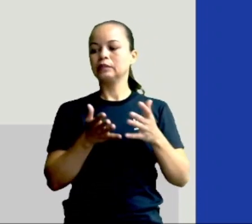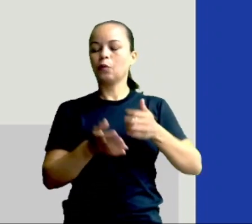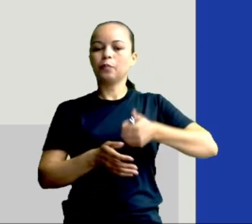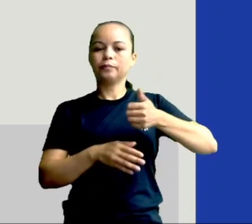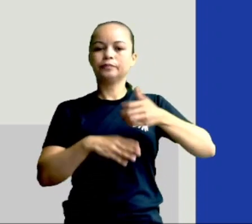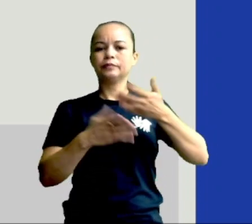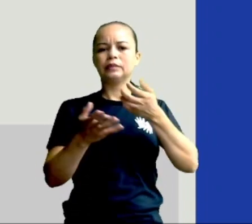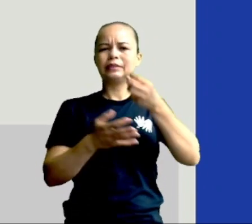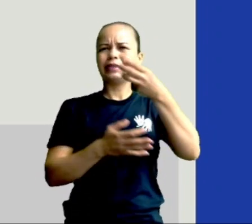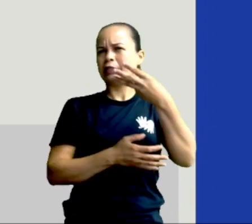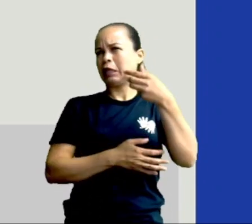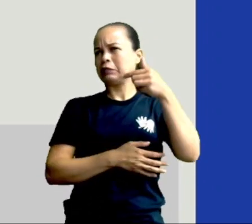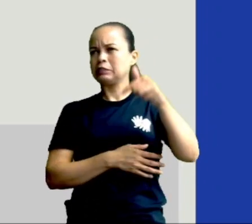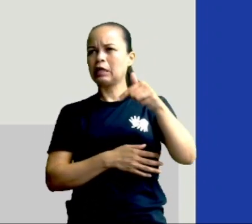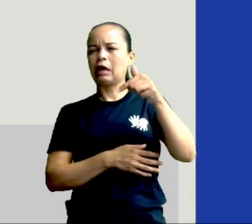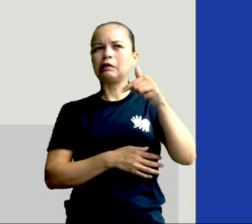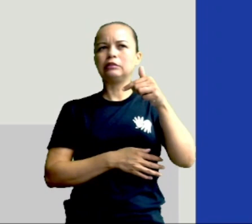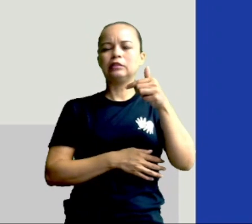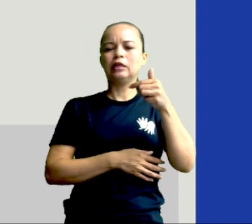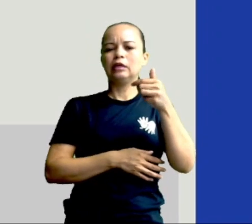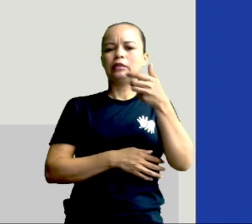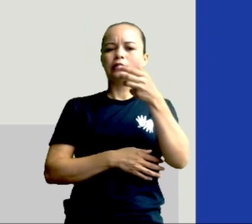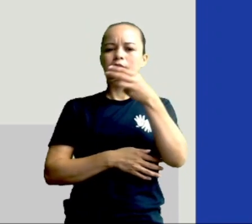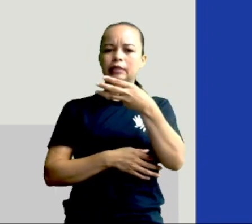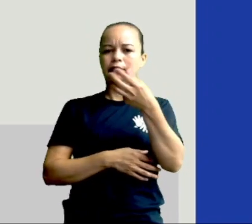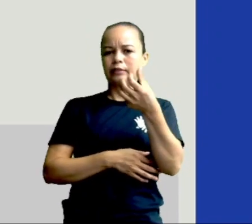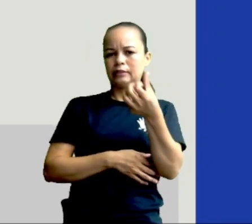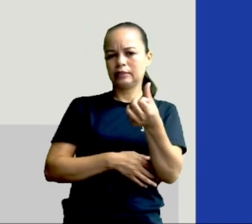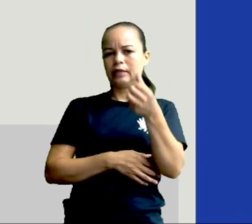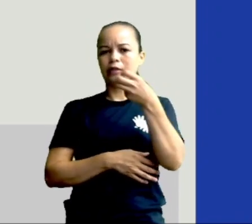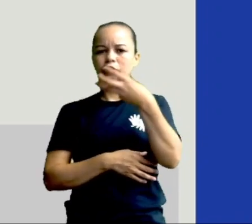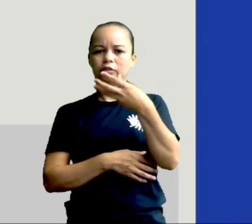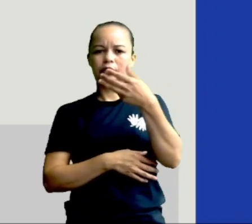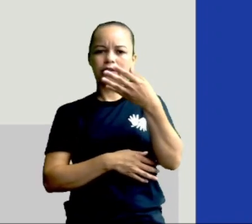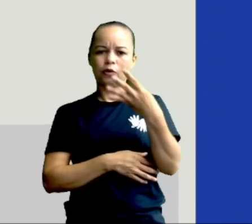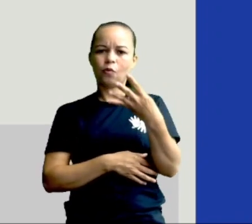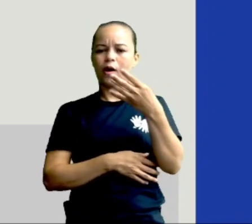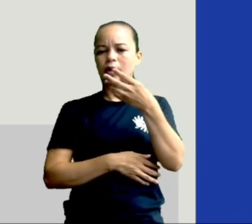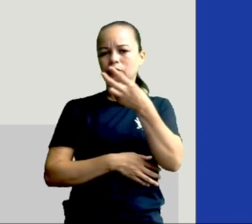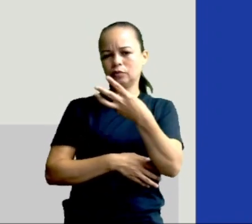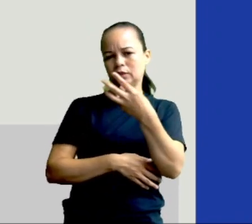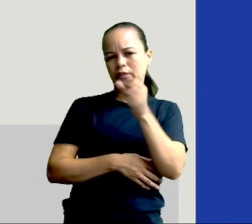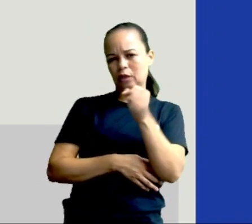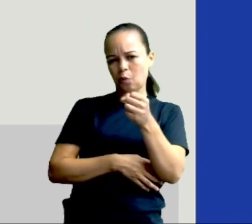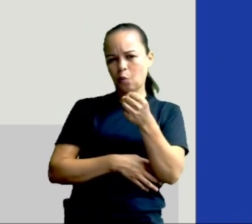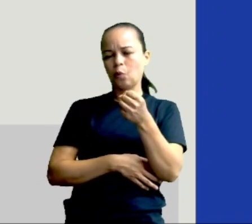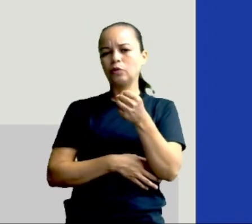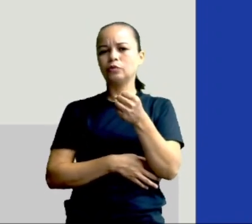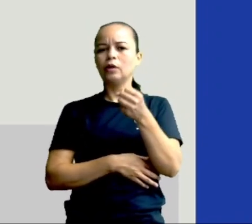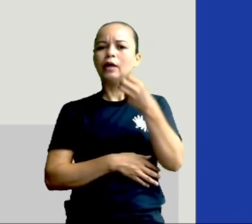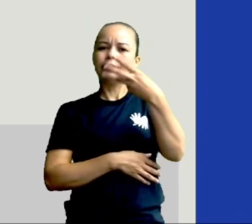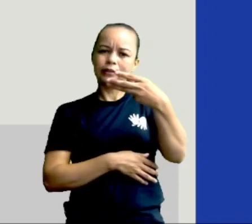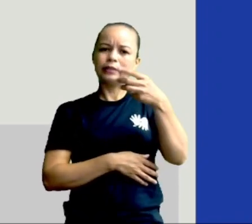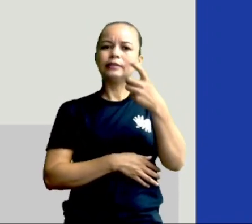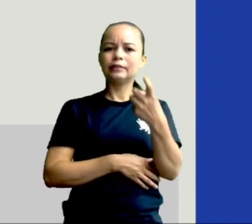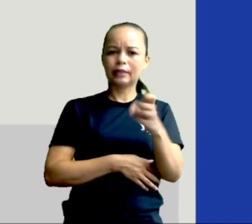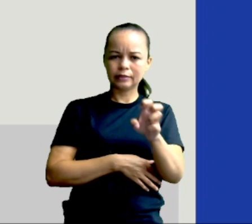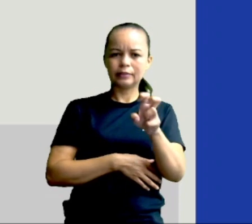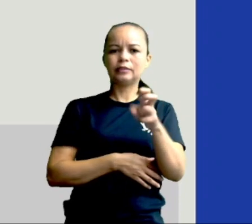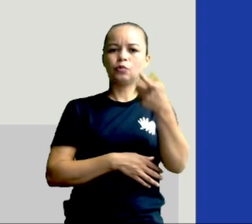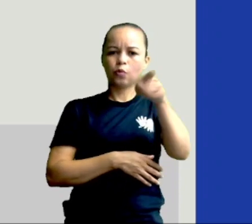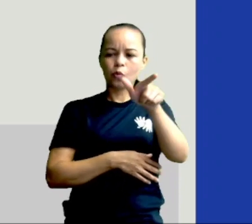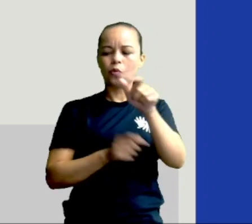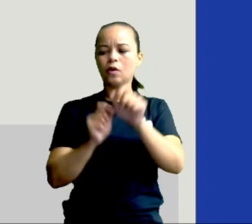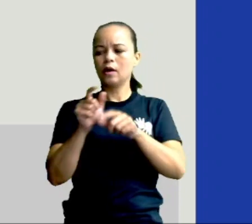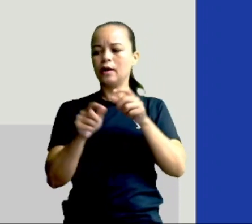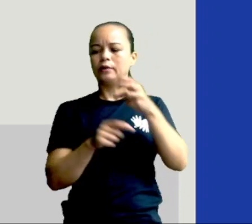35, 37, 36, 34, 38, 35 de novo, olha,